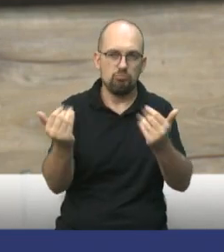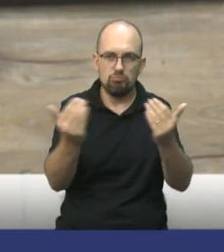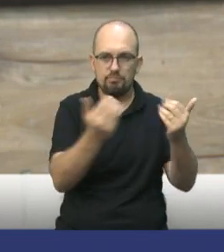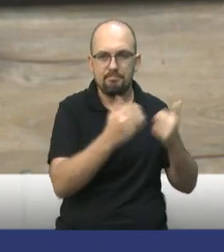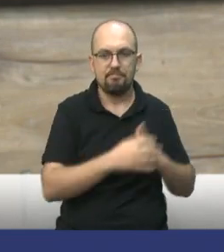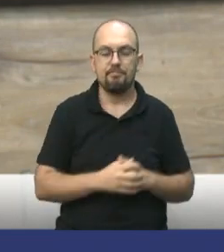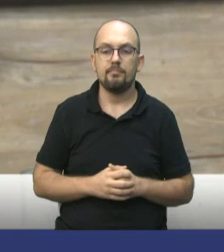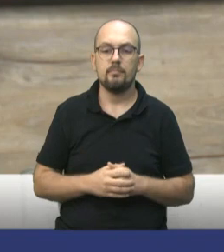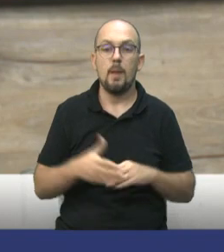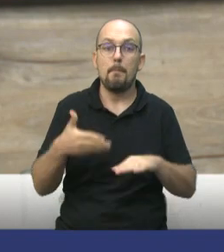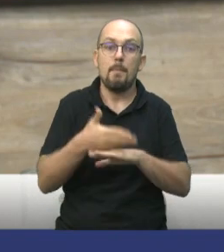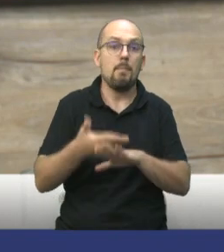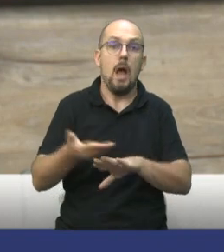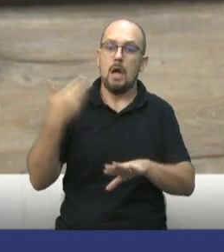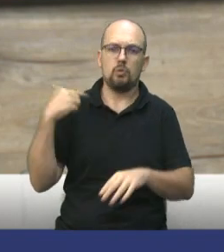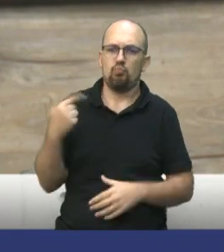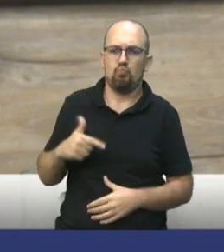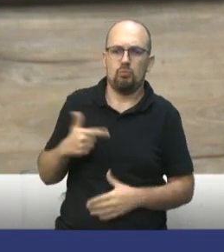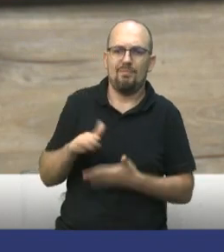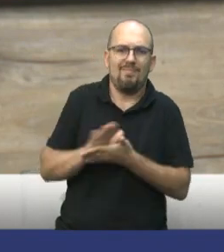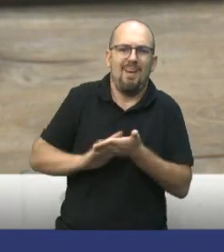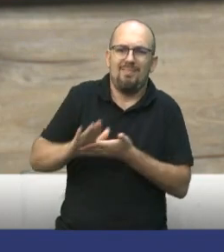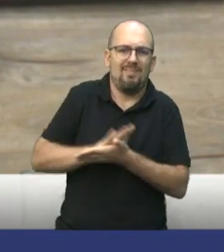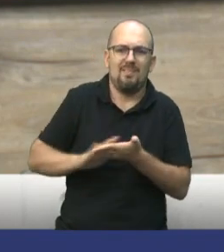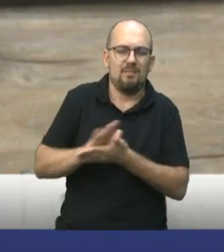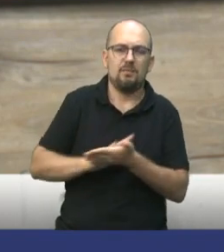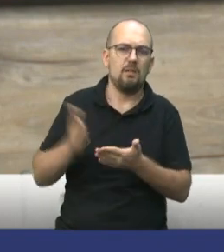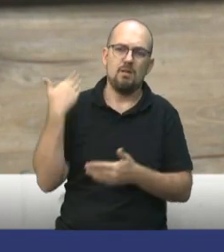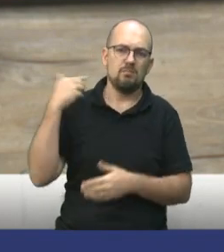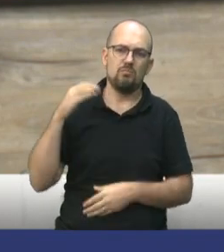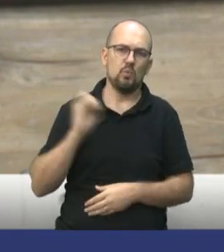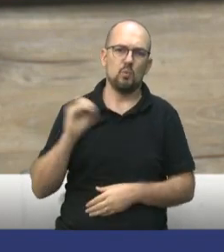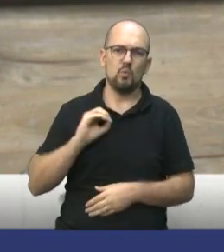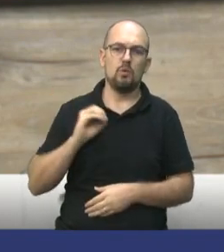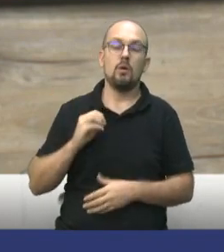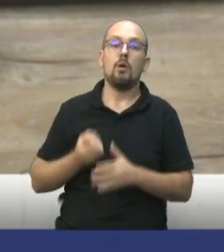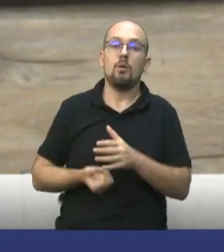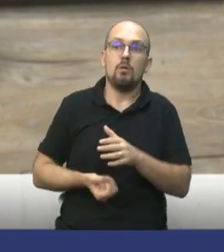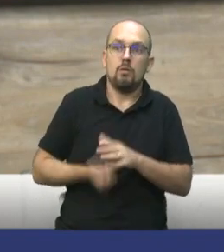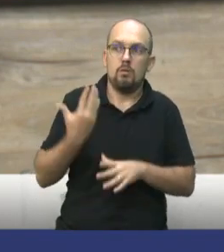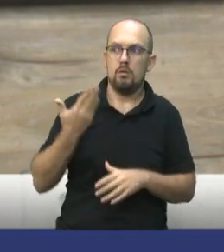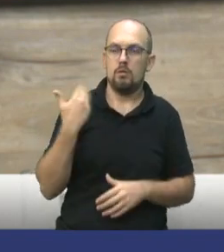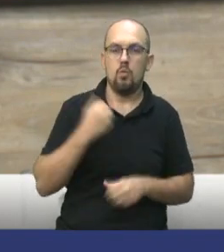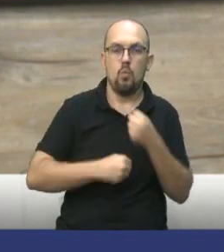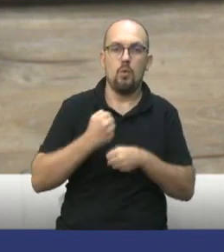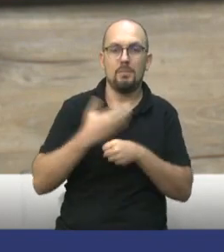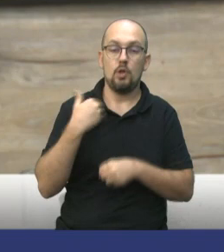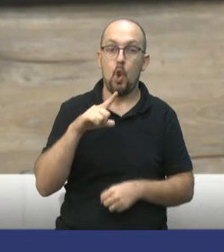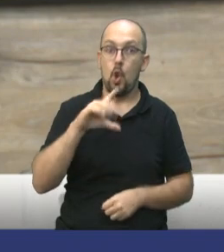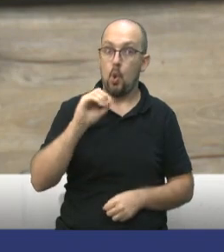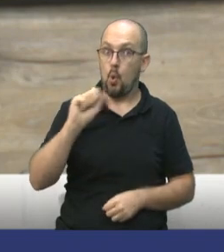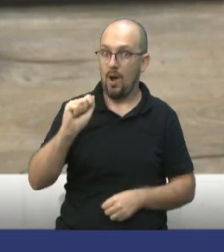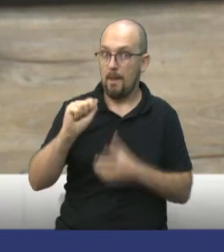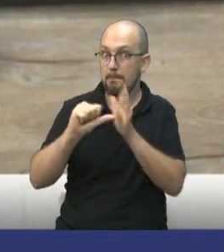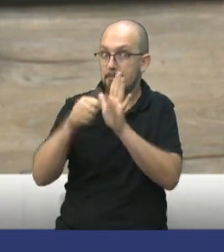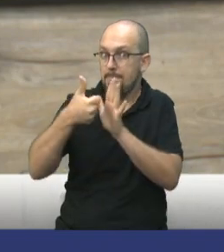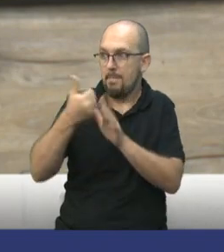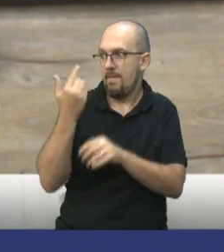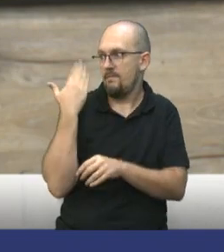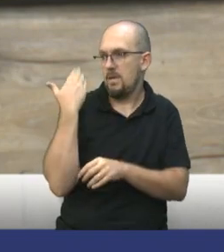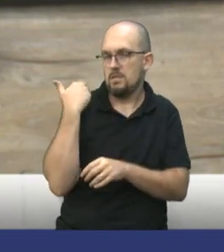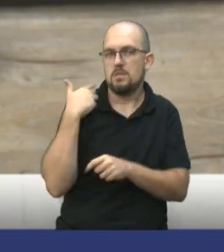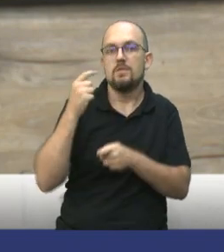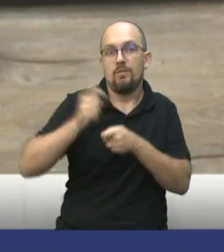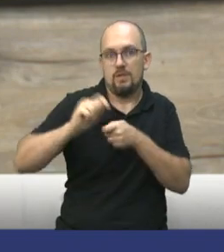Essa participação não existia, não ocorria antes. Foi implantada através da LOA do ano passado. Foi a primeira ocasião que nós fizemos